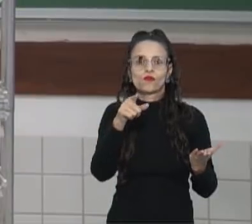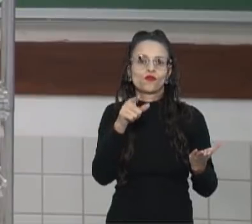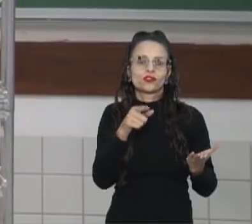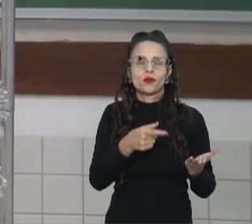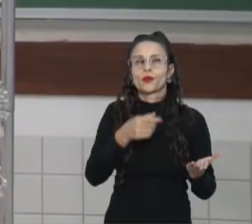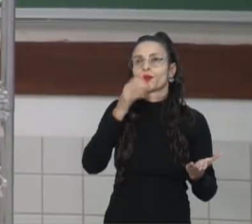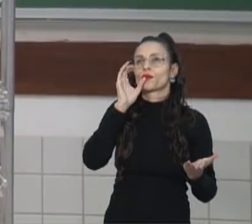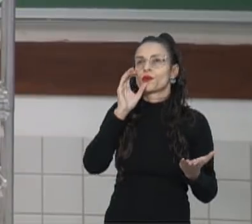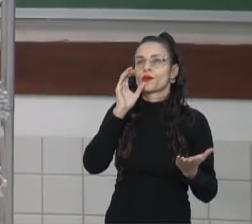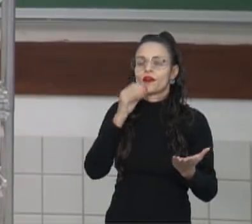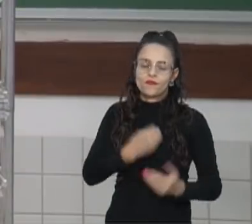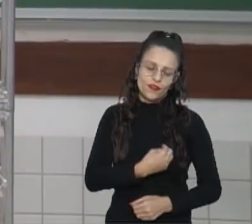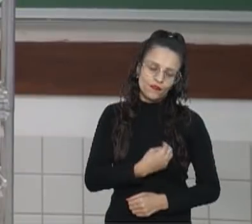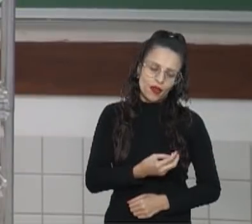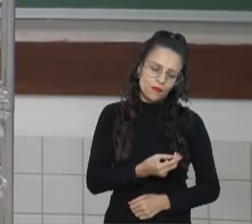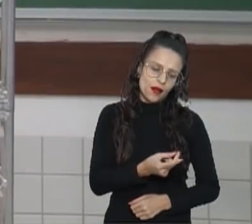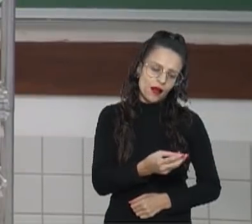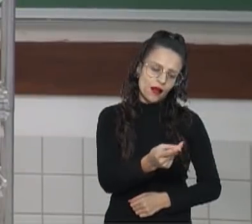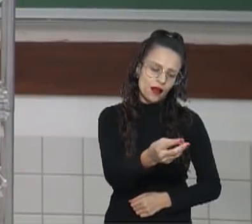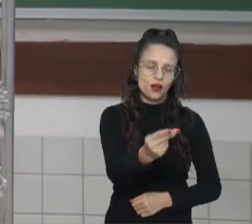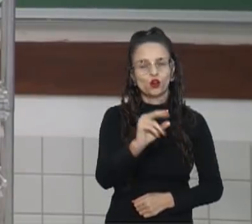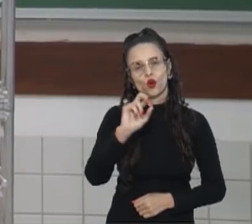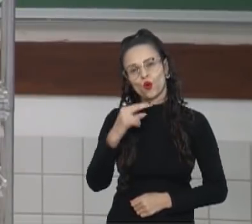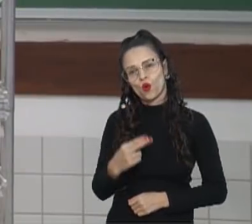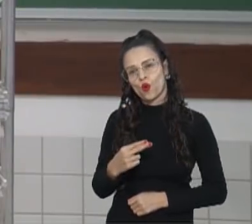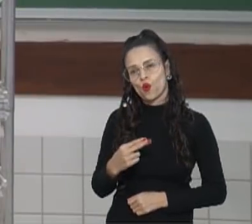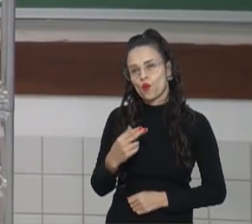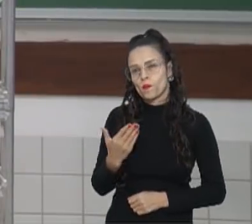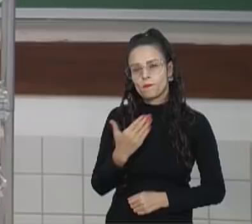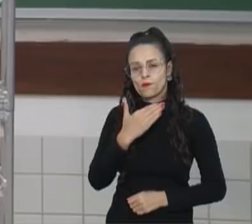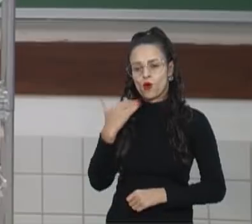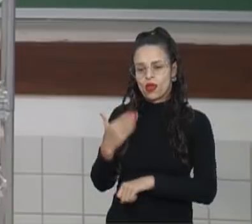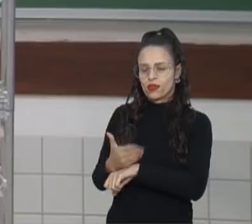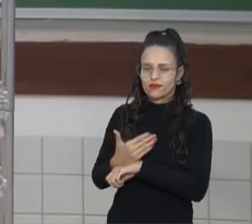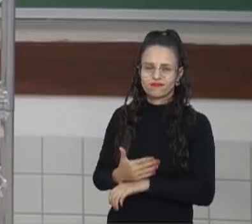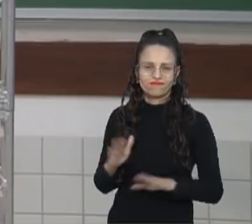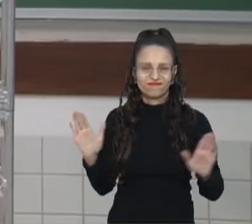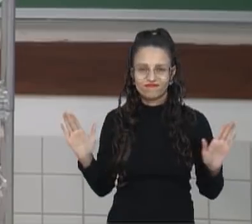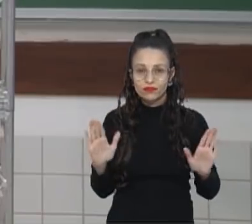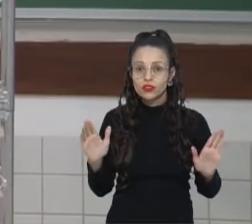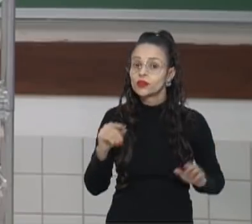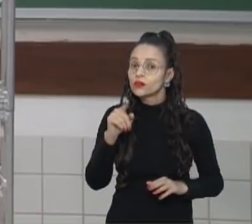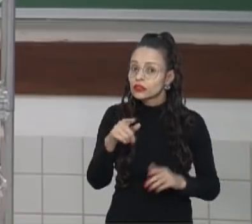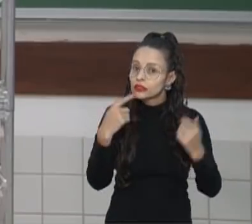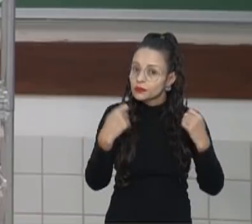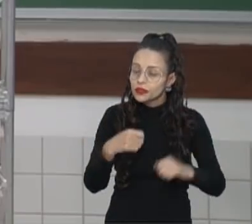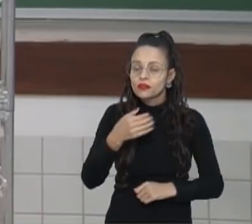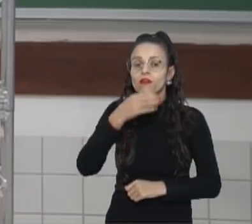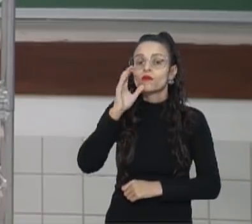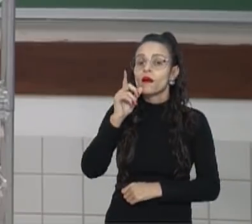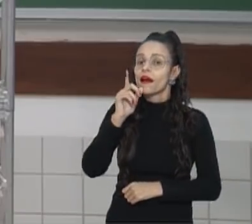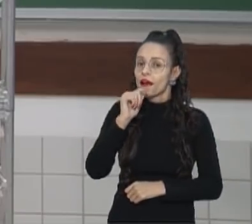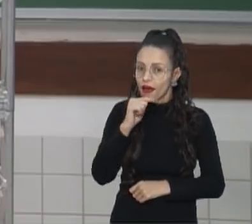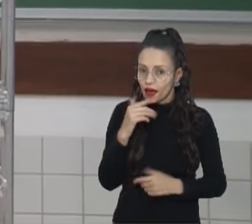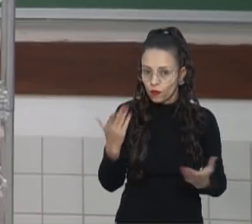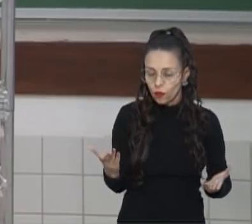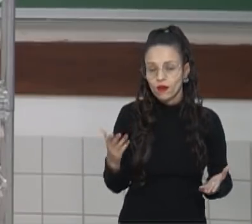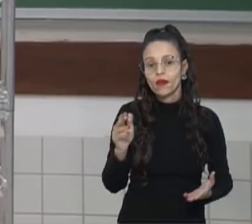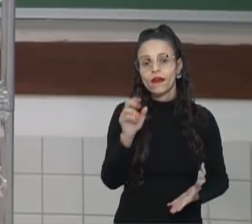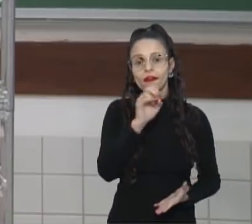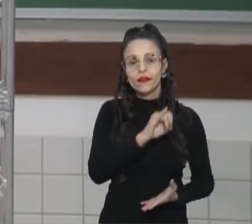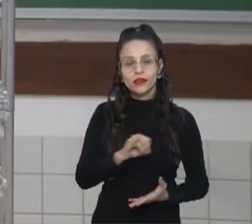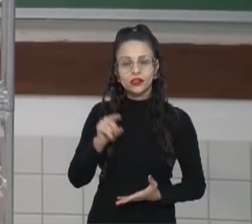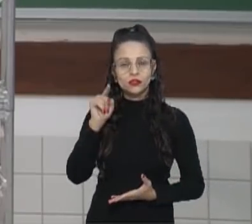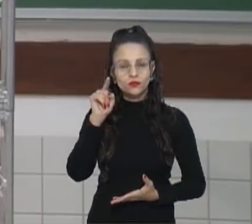mais ou viver menos, desde que você esteja tomando água. Se você tomar algo